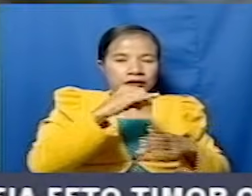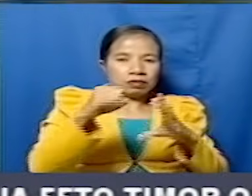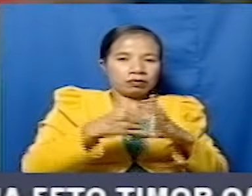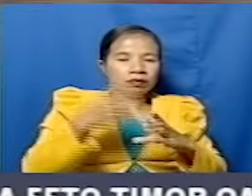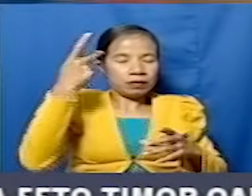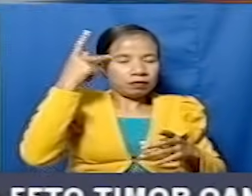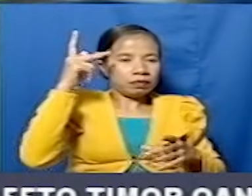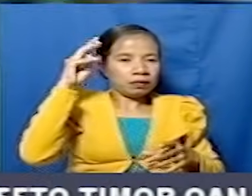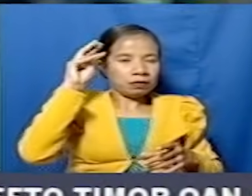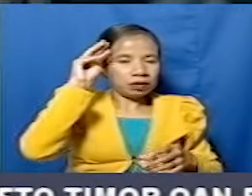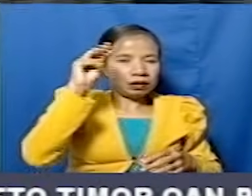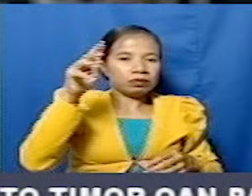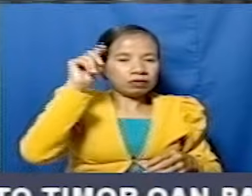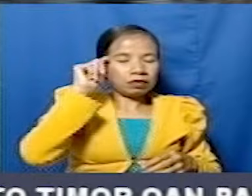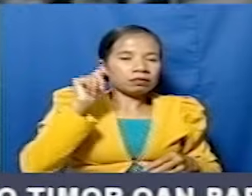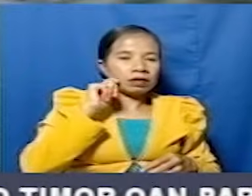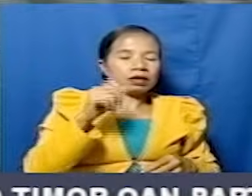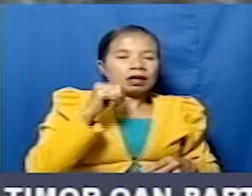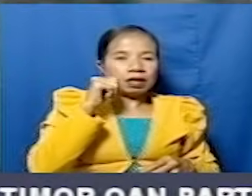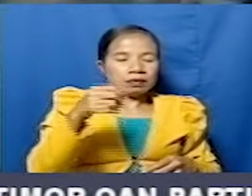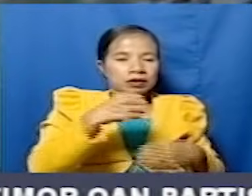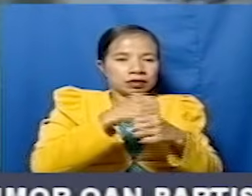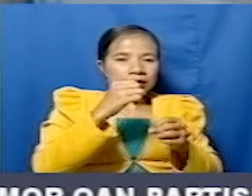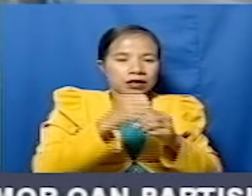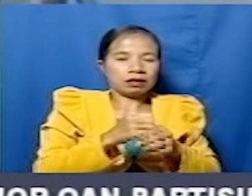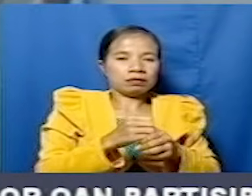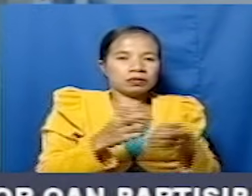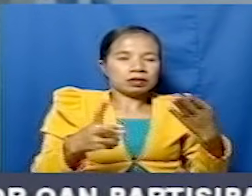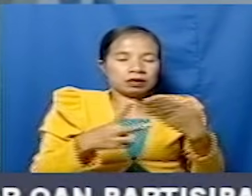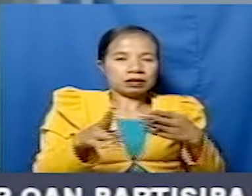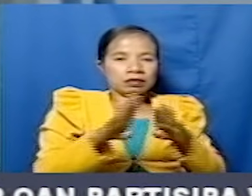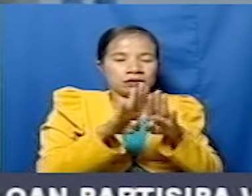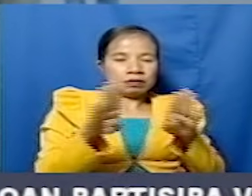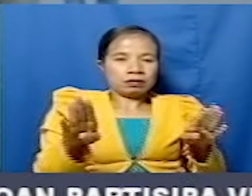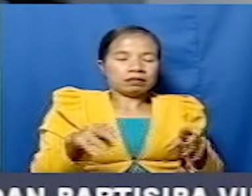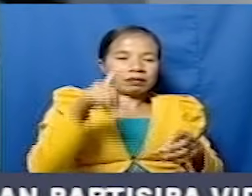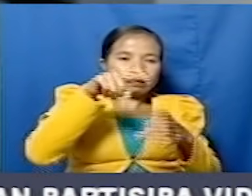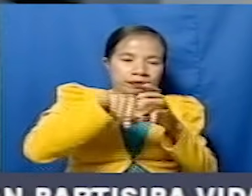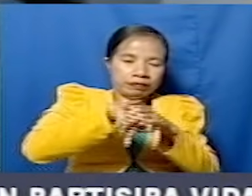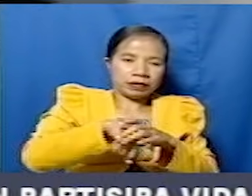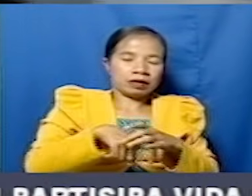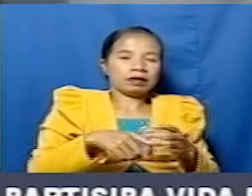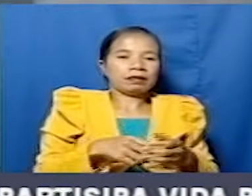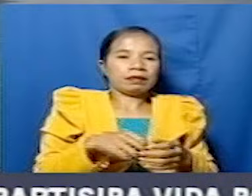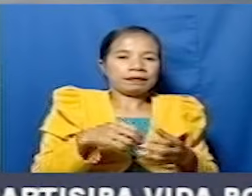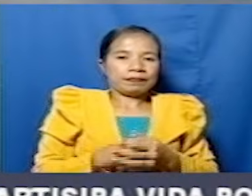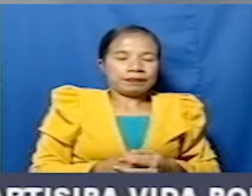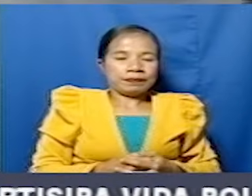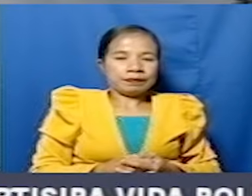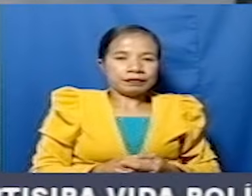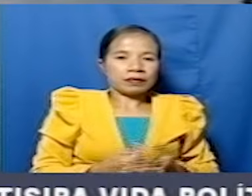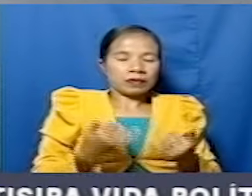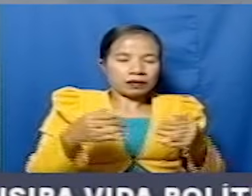Tauro Mataruak, que temos marca presença e aban, se halomos lançamento da perfurasaun mina matan Fetok Maus. E Kalan de